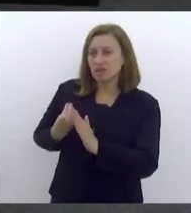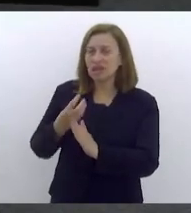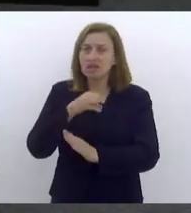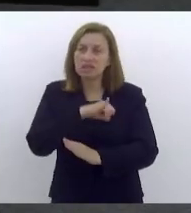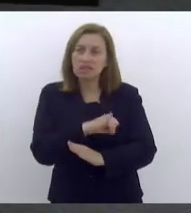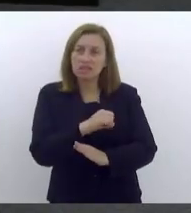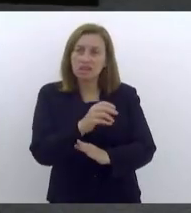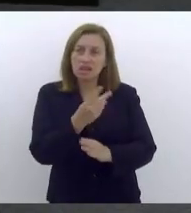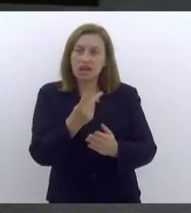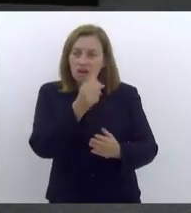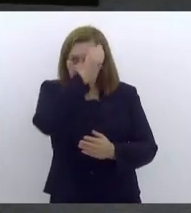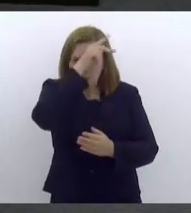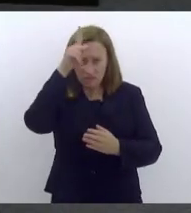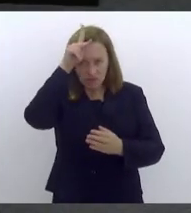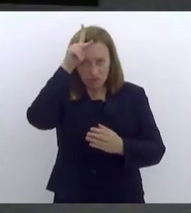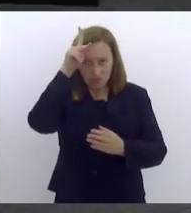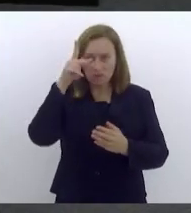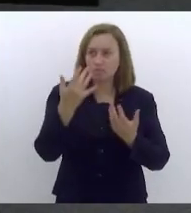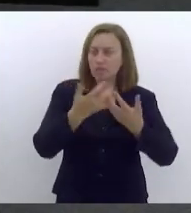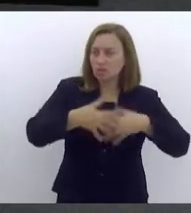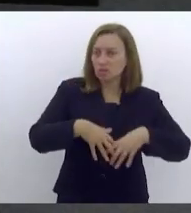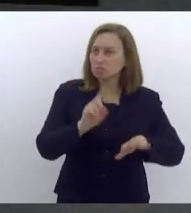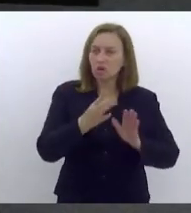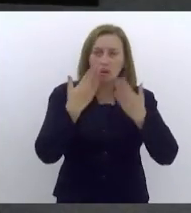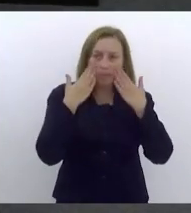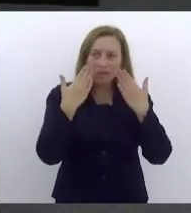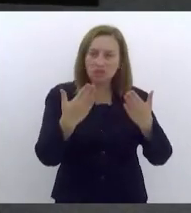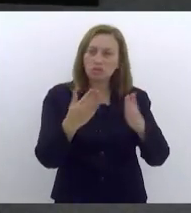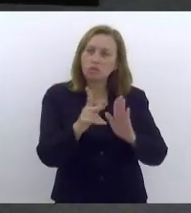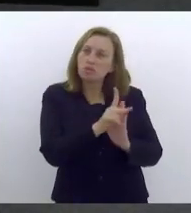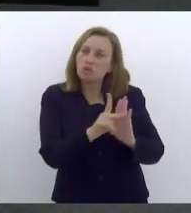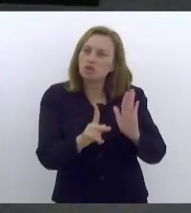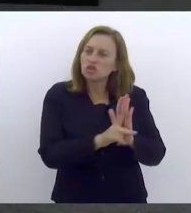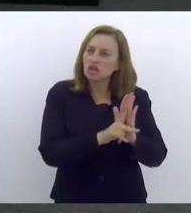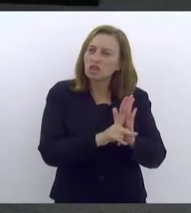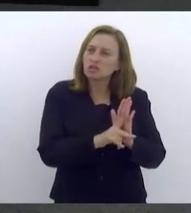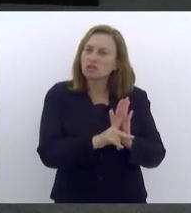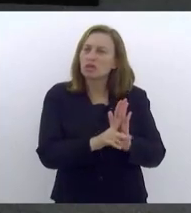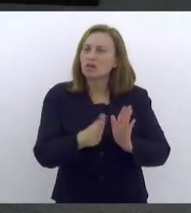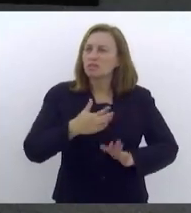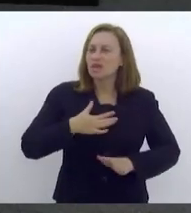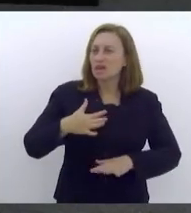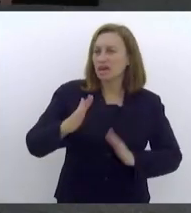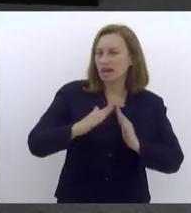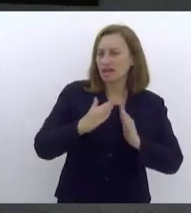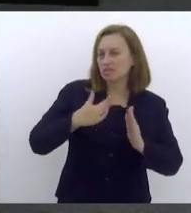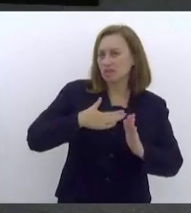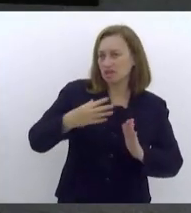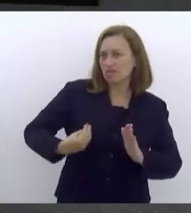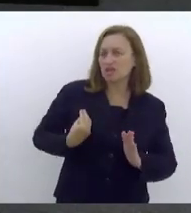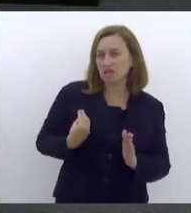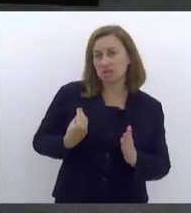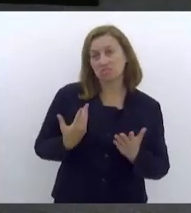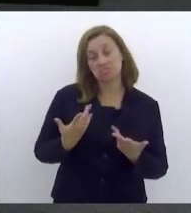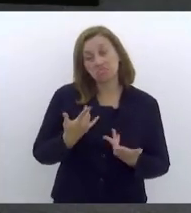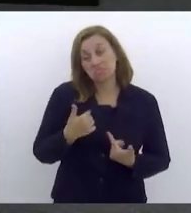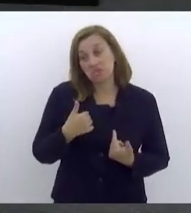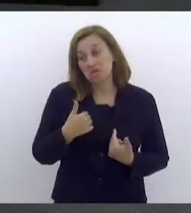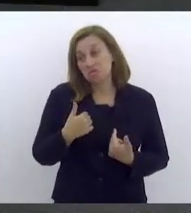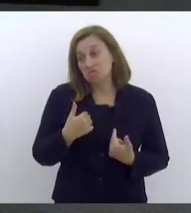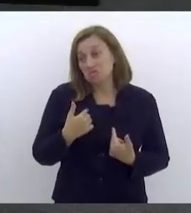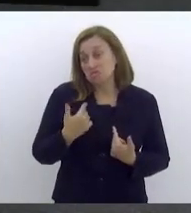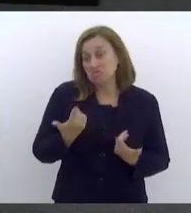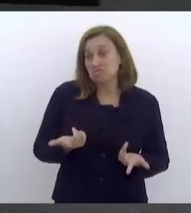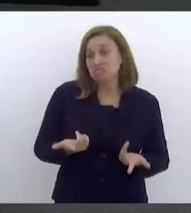Casa Minha Vida, o secretário de Estado foi e apresentou. Queria eu que a Secretaria de Estado tivesse um programa próprio, para que a gente pudesse fazer o